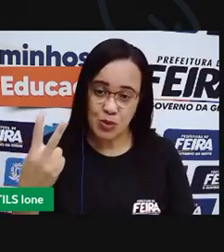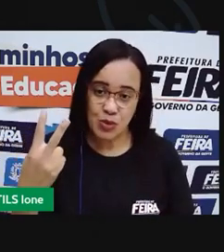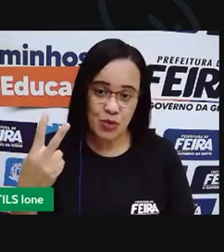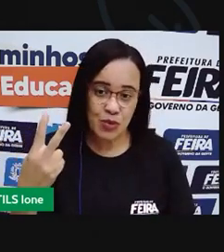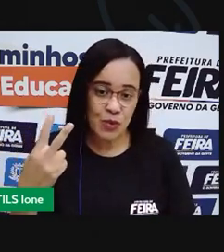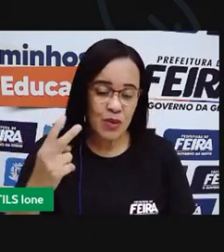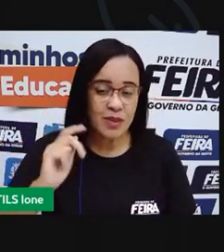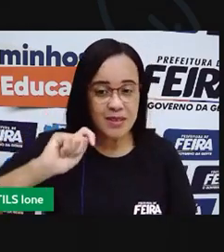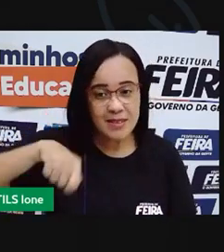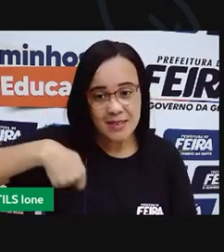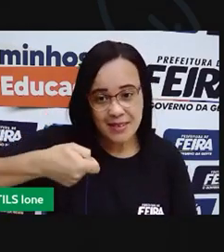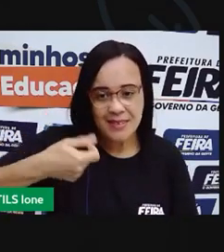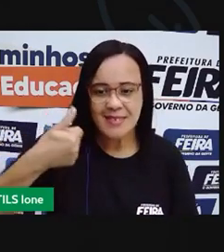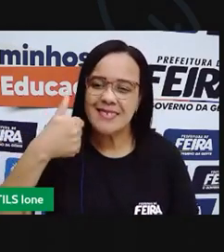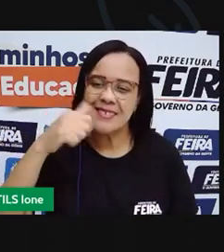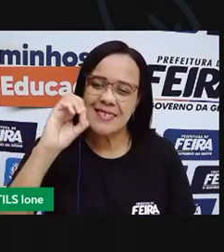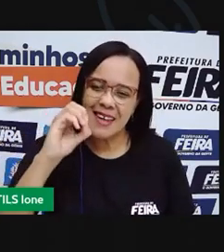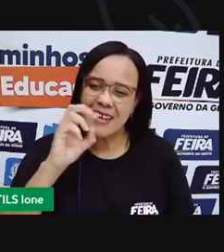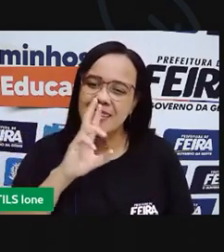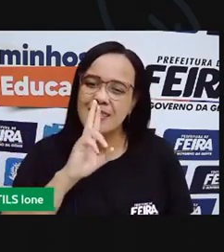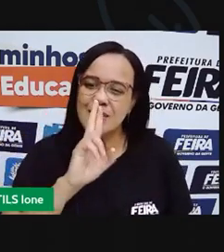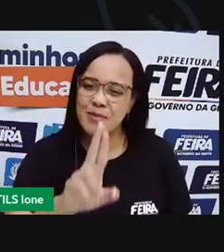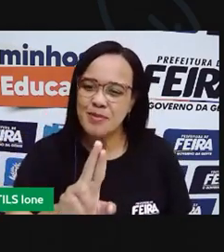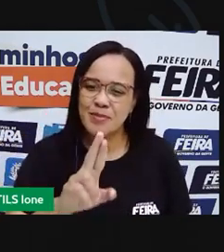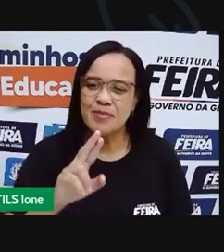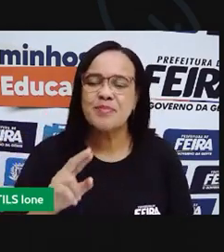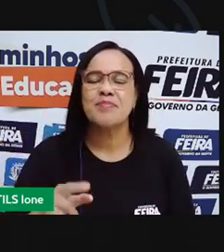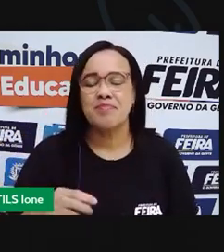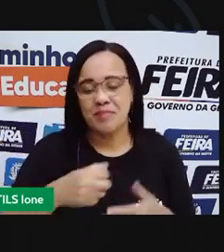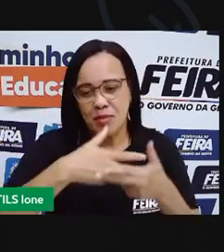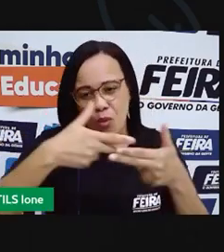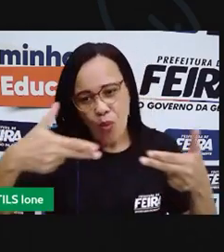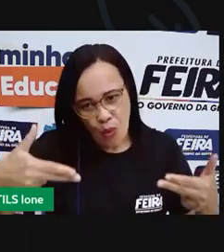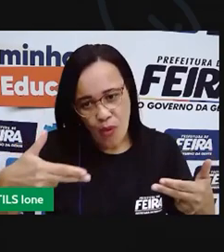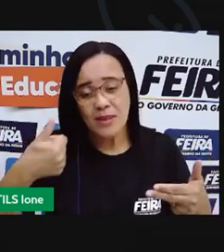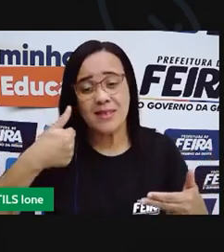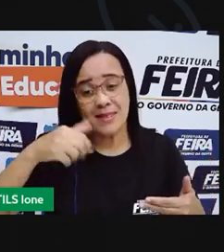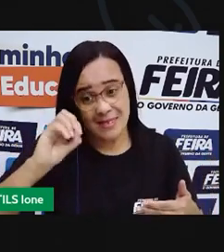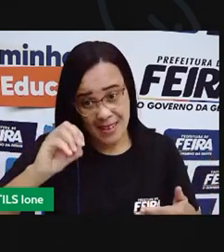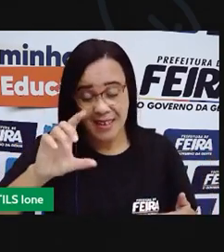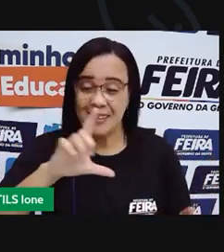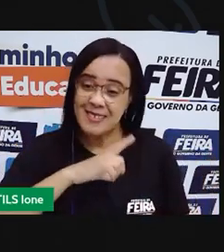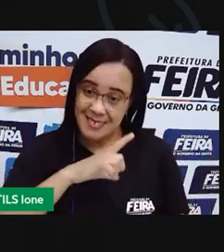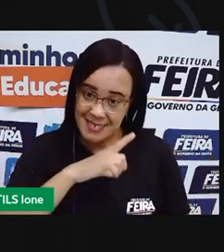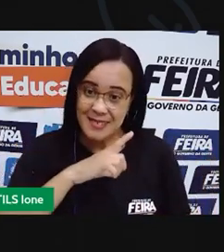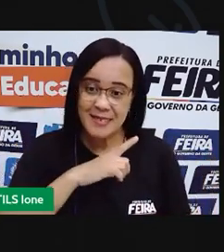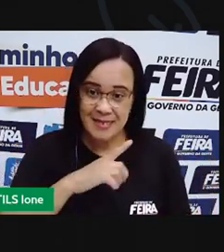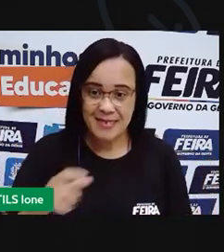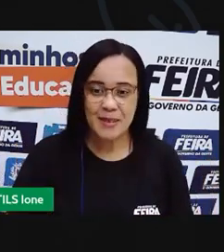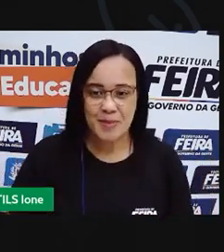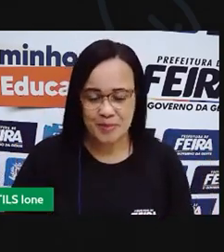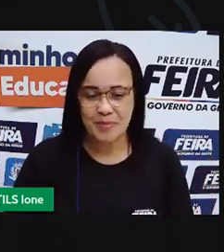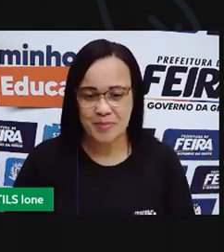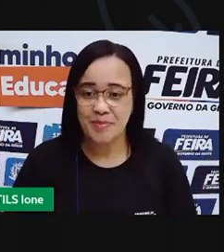resultado 10. 10 objetos, tá vendo?